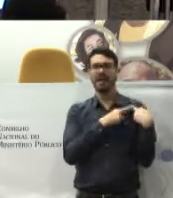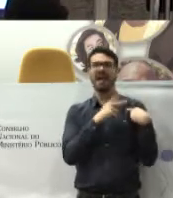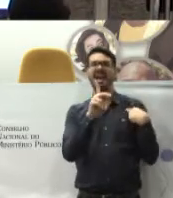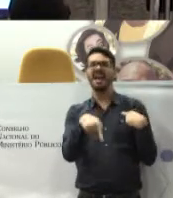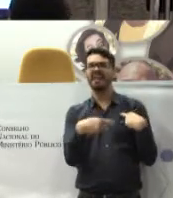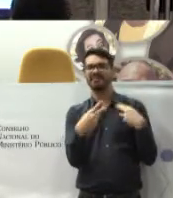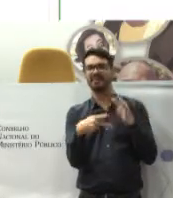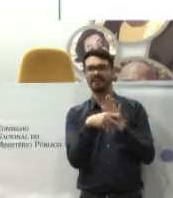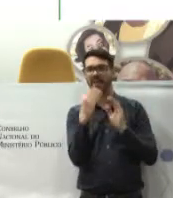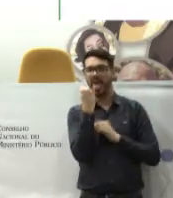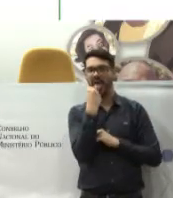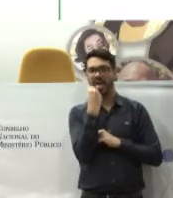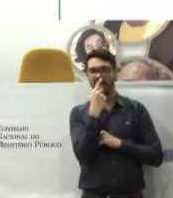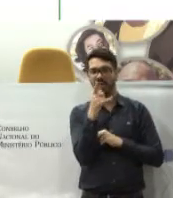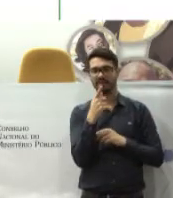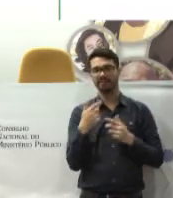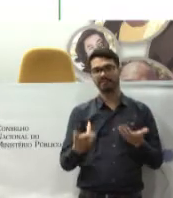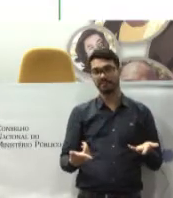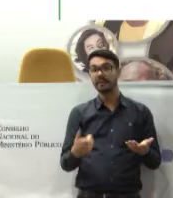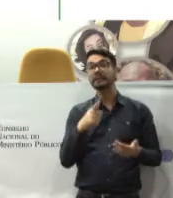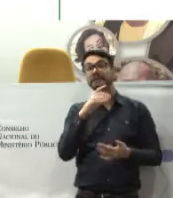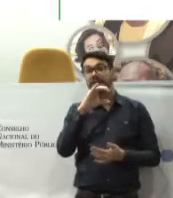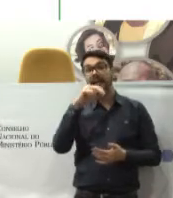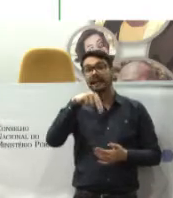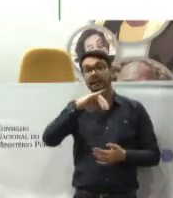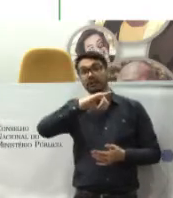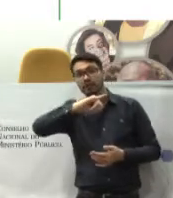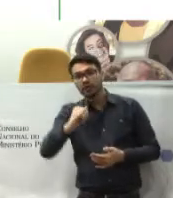brasileiro. O CNJ está preocupado com isso. O